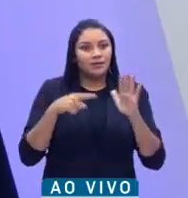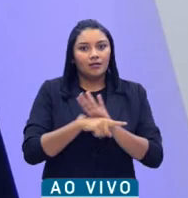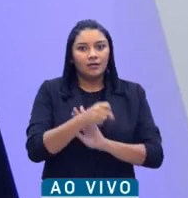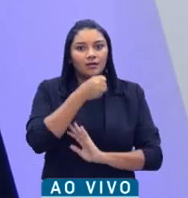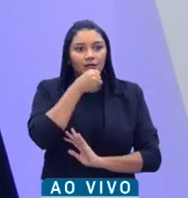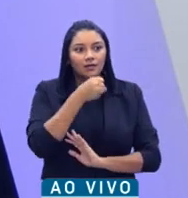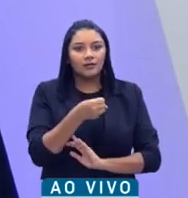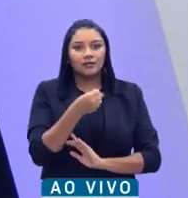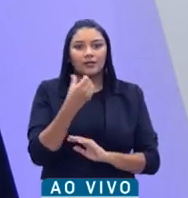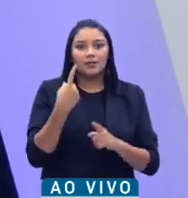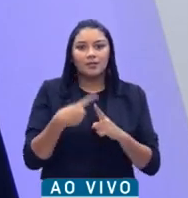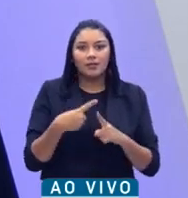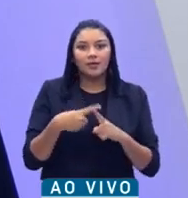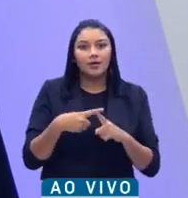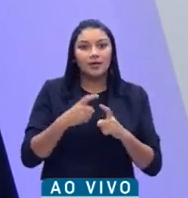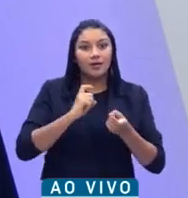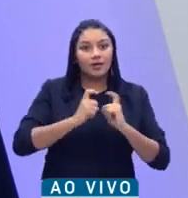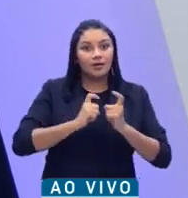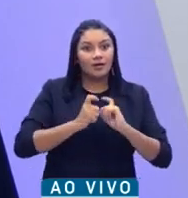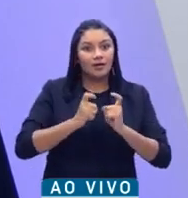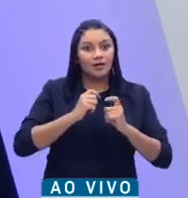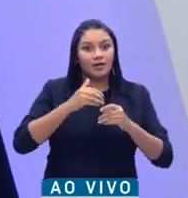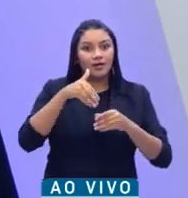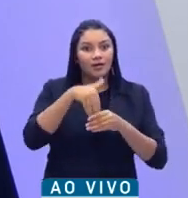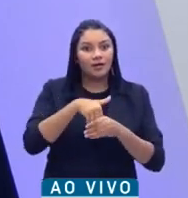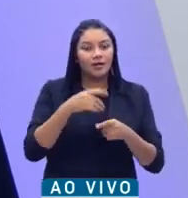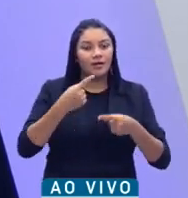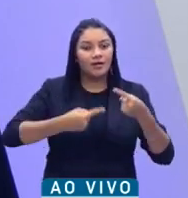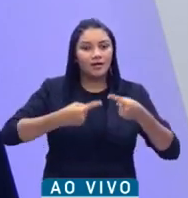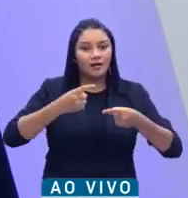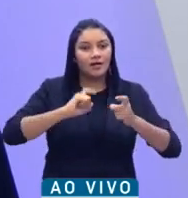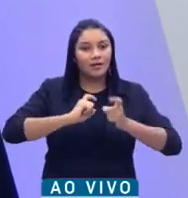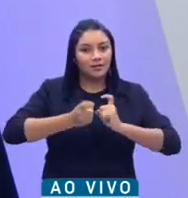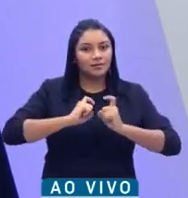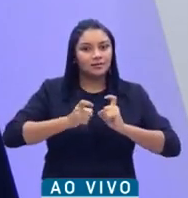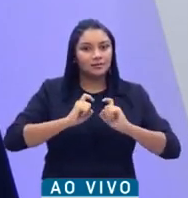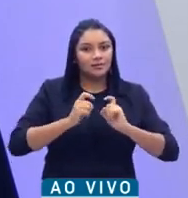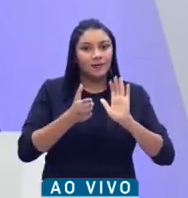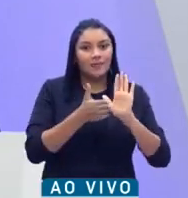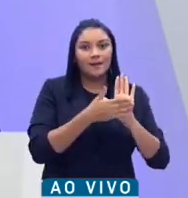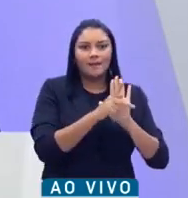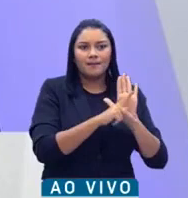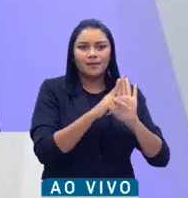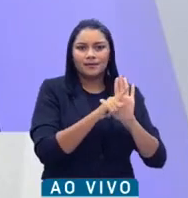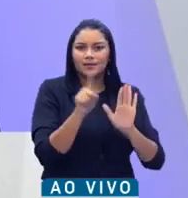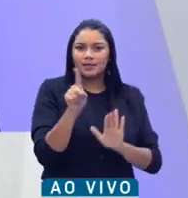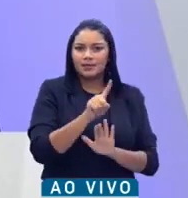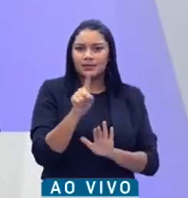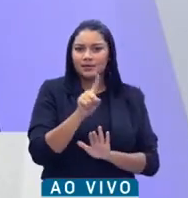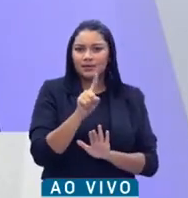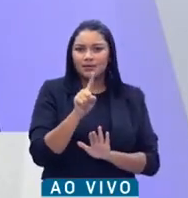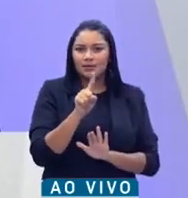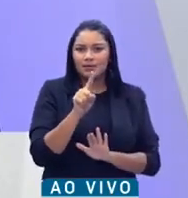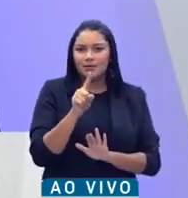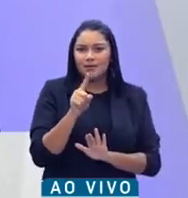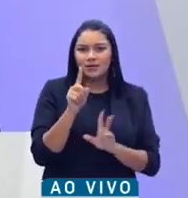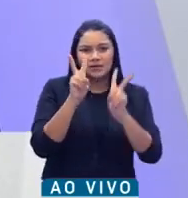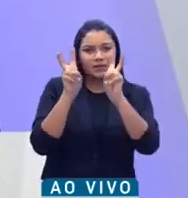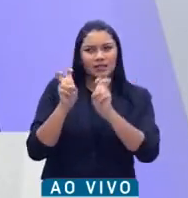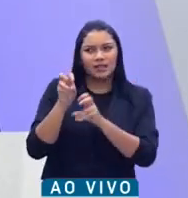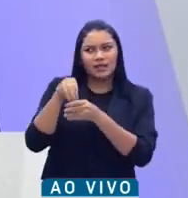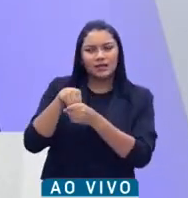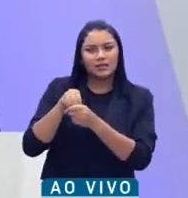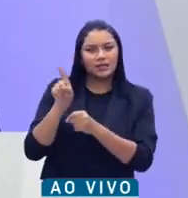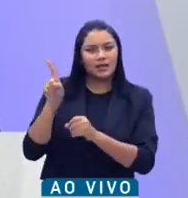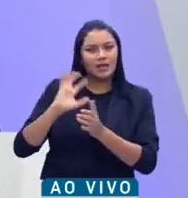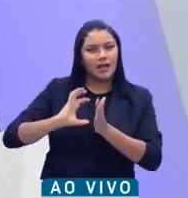jornalista, porque isso aqui é um debate político. Nós estamos aqui para debater propostas, não para ficar tratando de assuntos internos